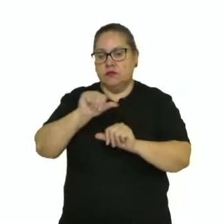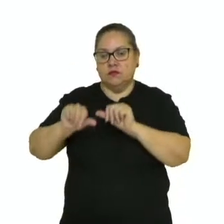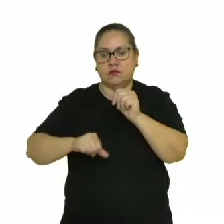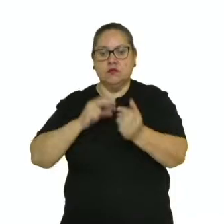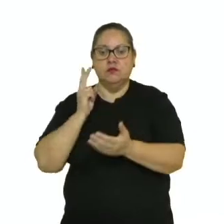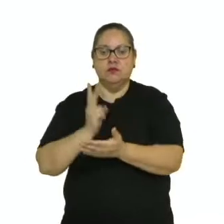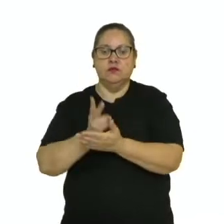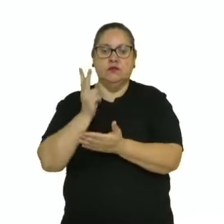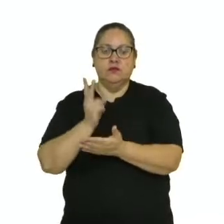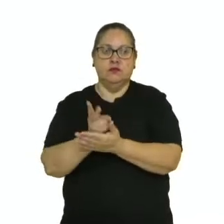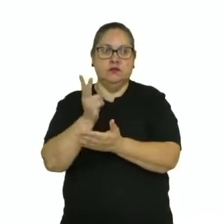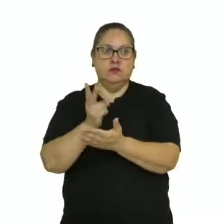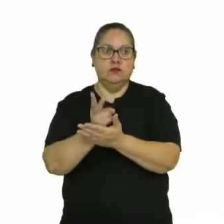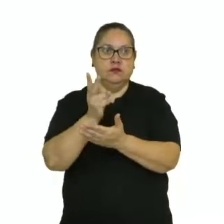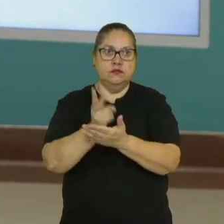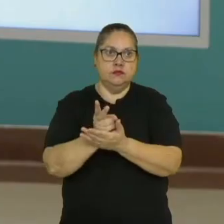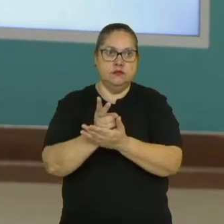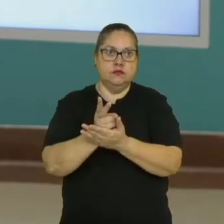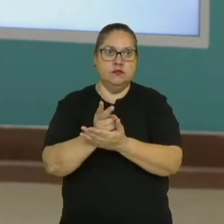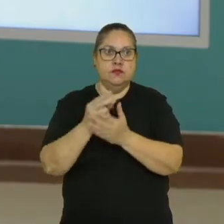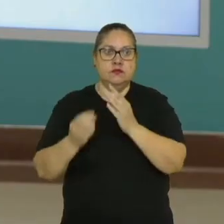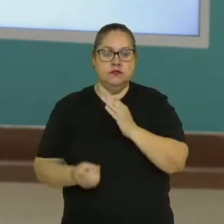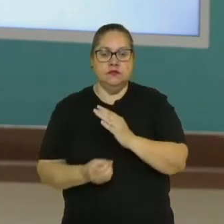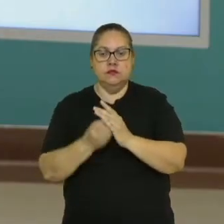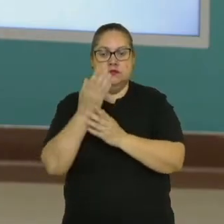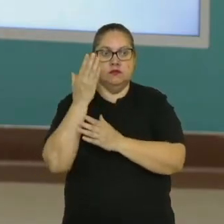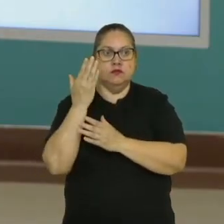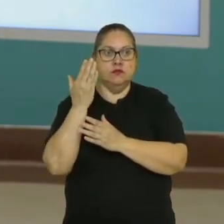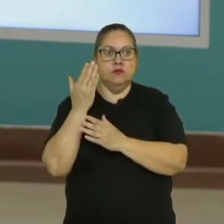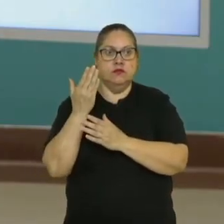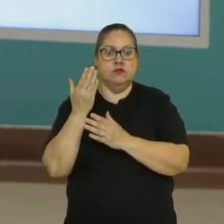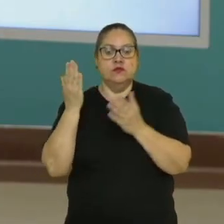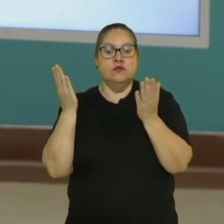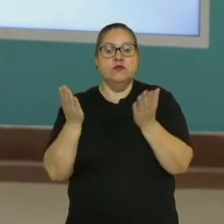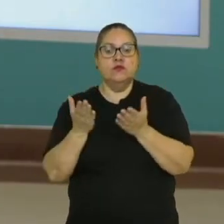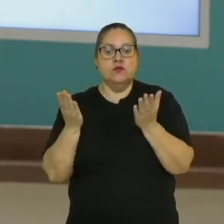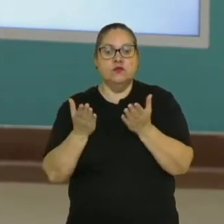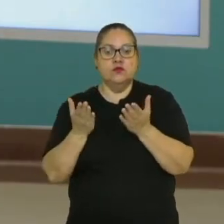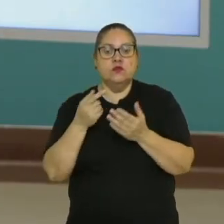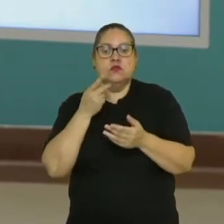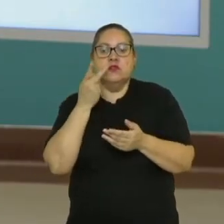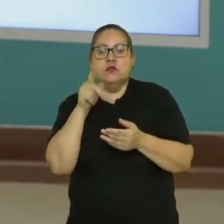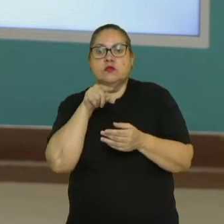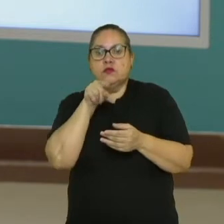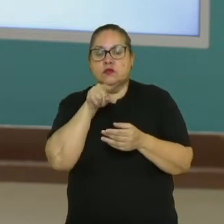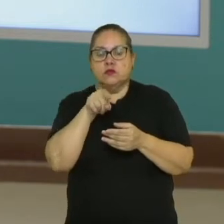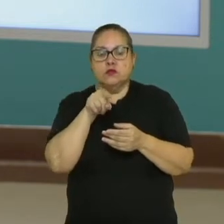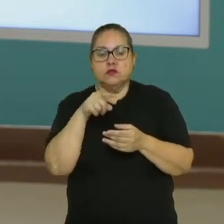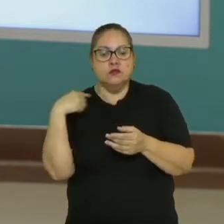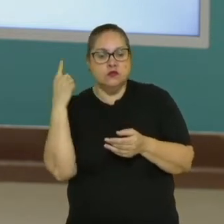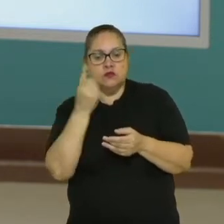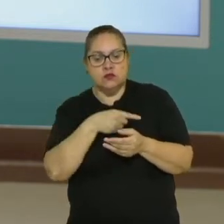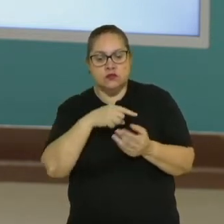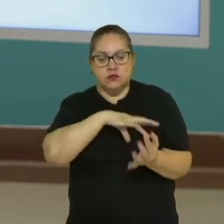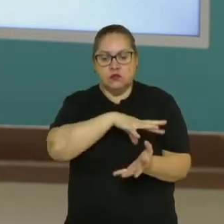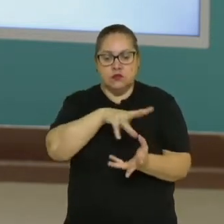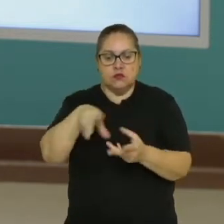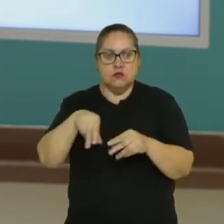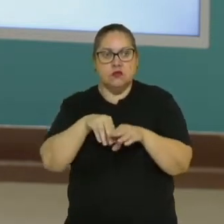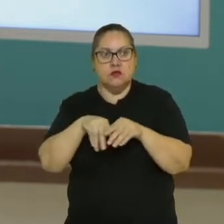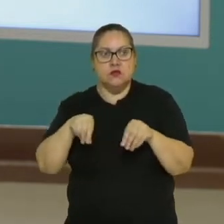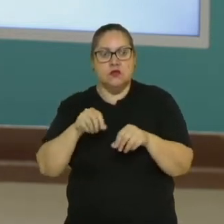modifica continuamente, desde a sua formação. Então, hoje, se eu falar para você, o nosso planeta